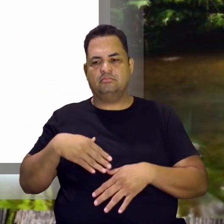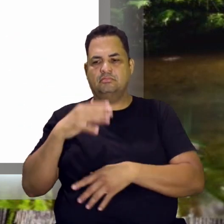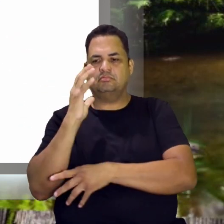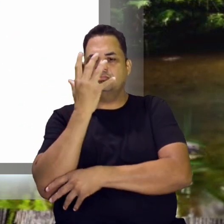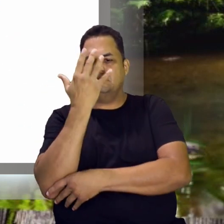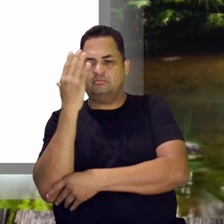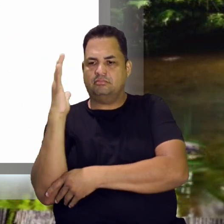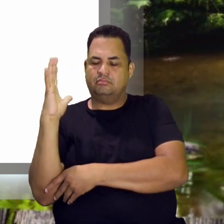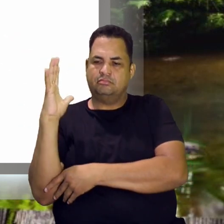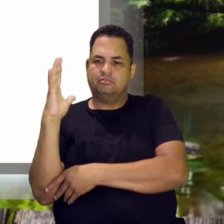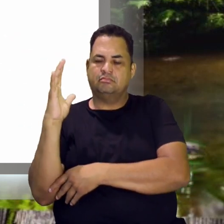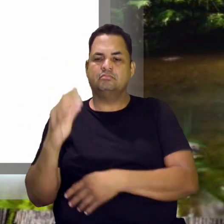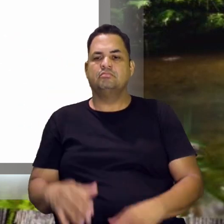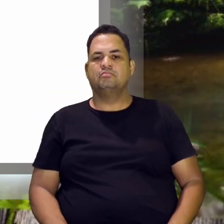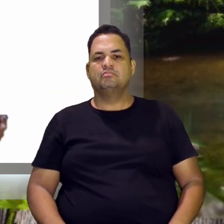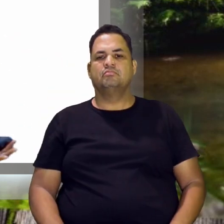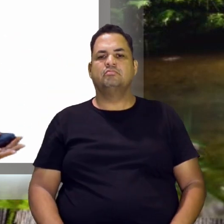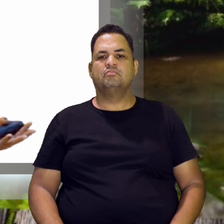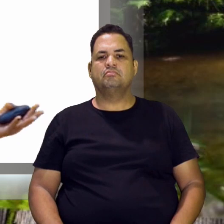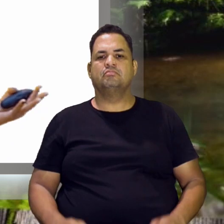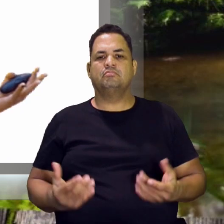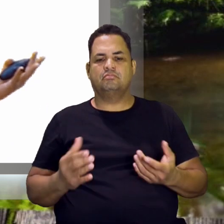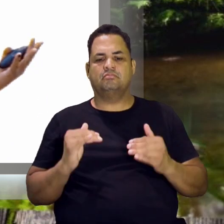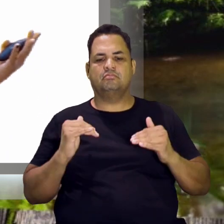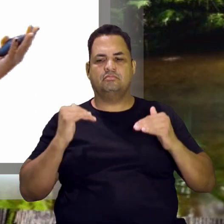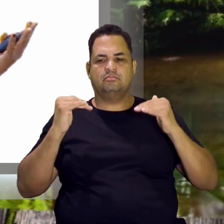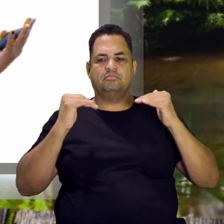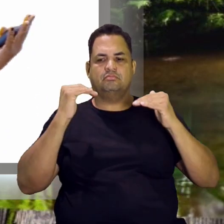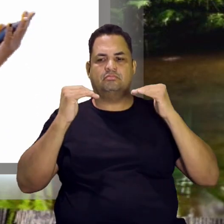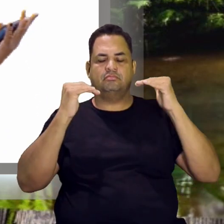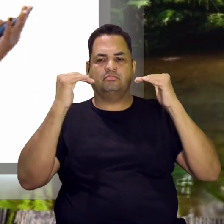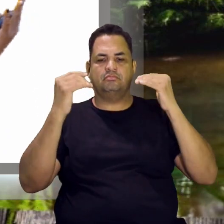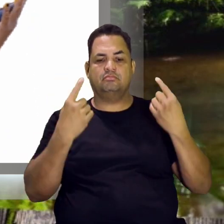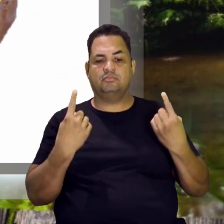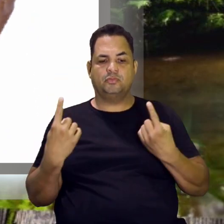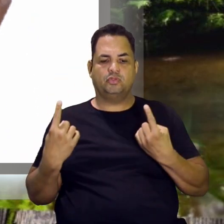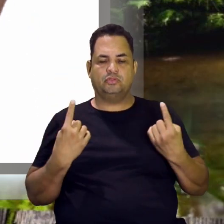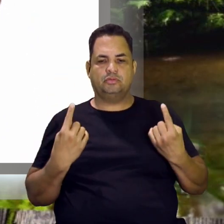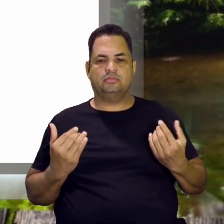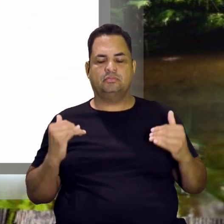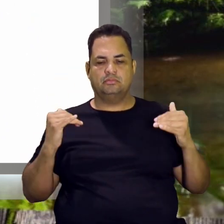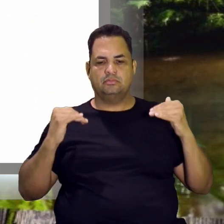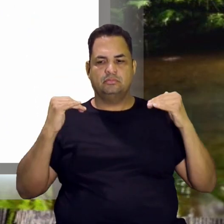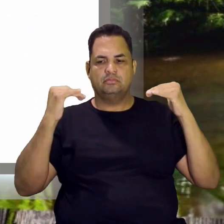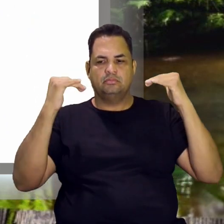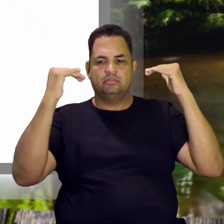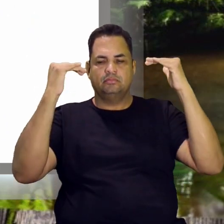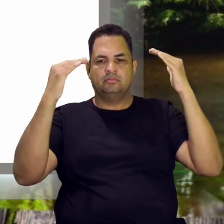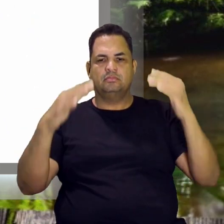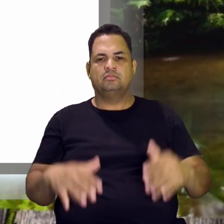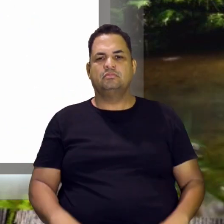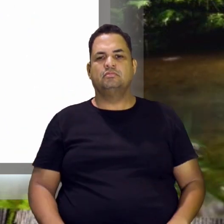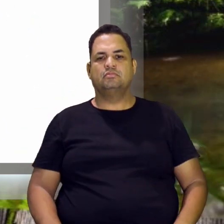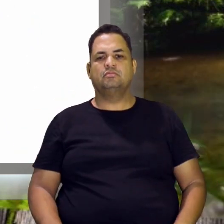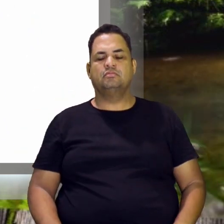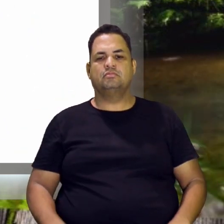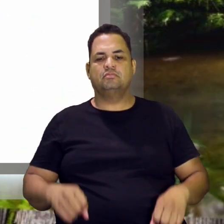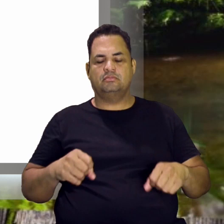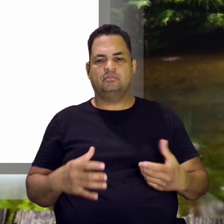planta. Ambas vão se desenvolver, podem, né? Se desenvolver no solo,